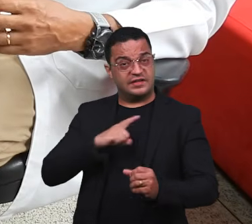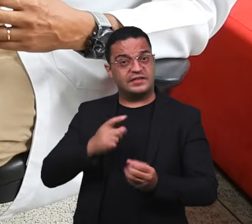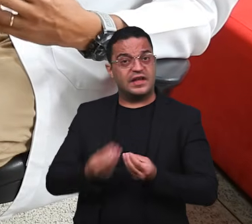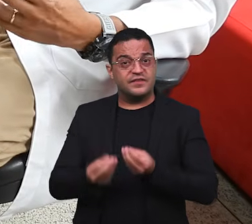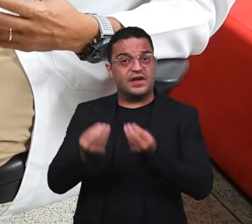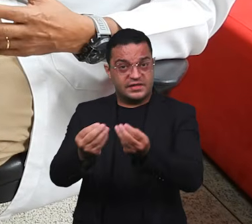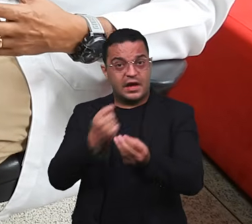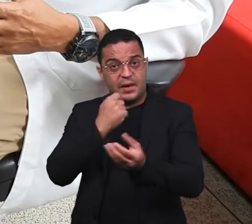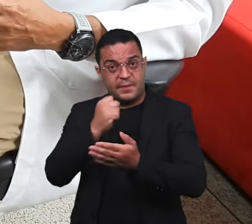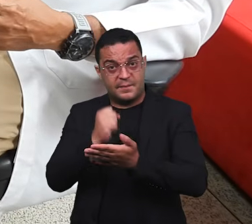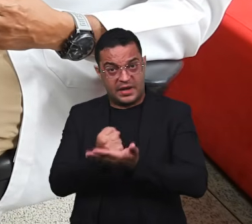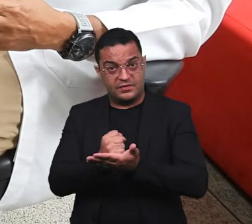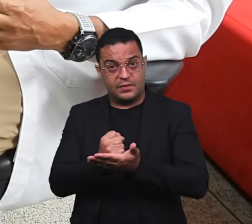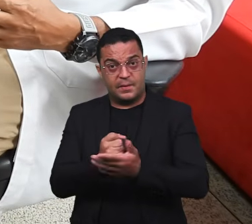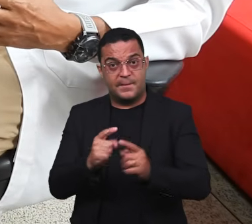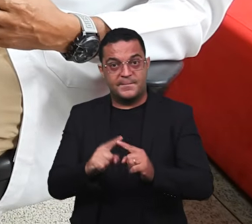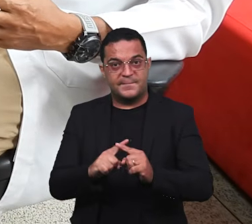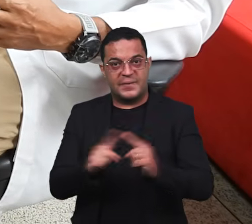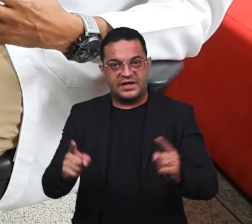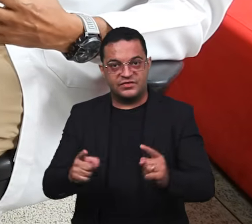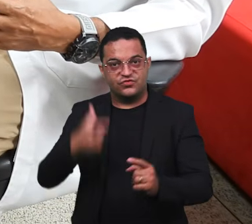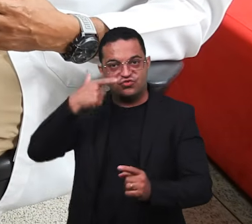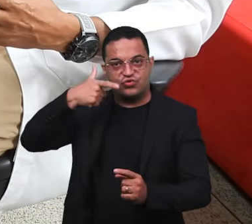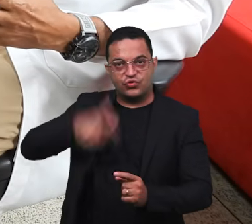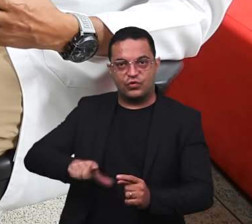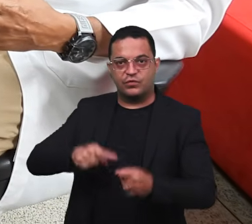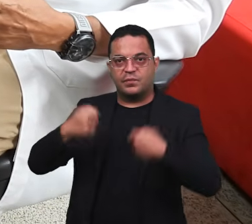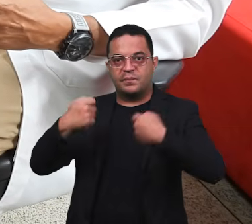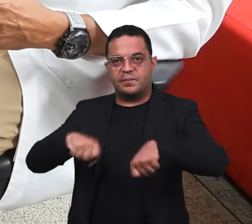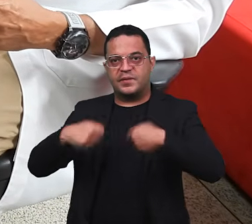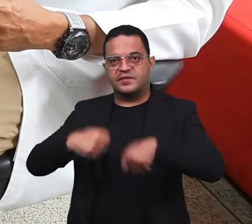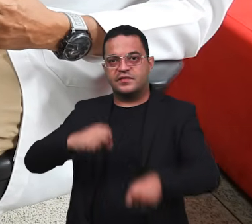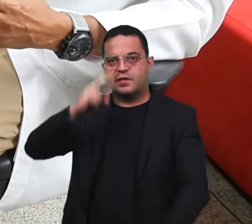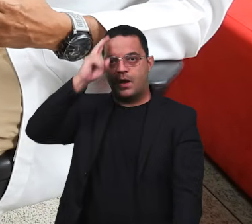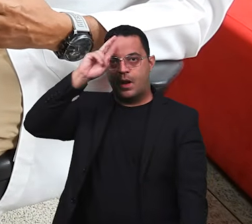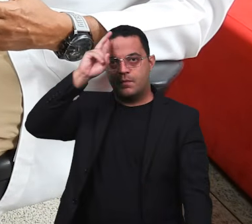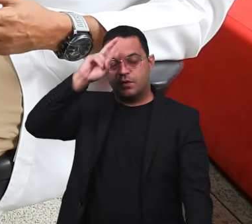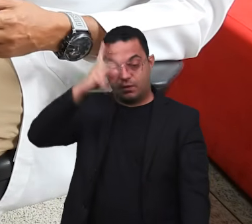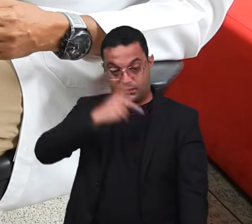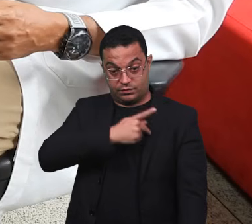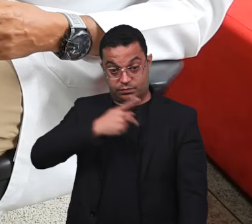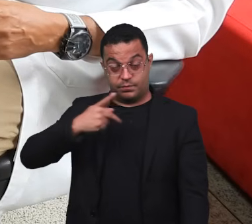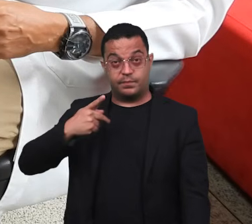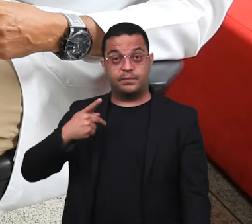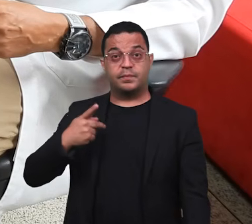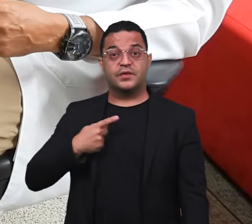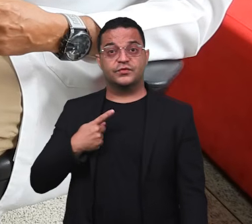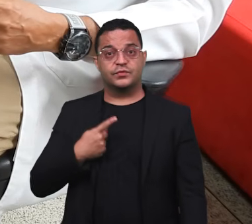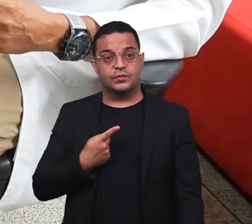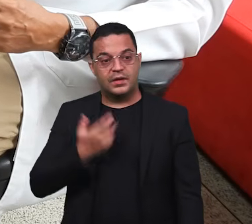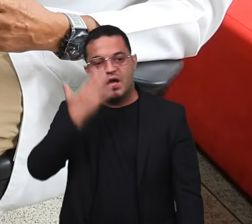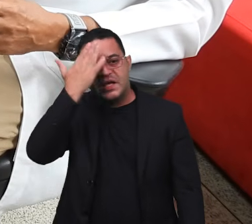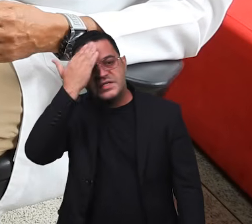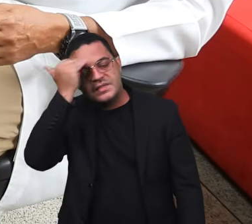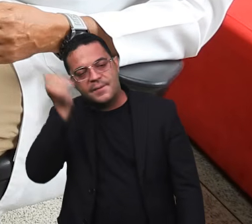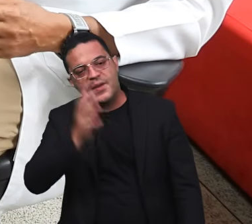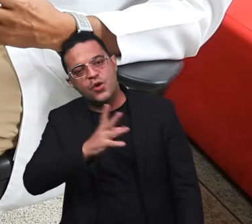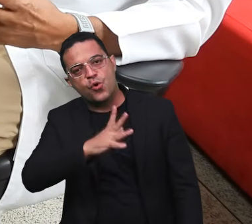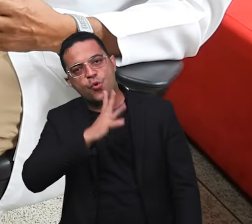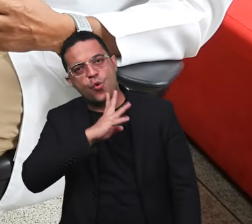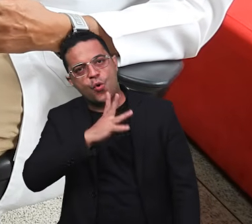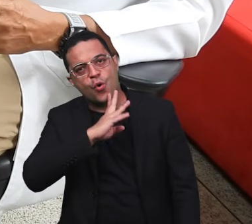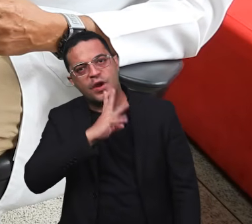nos reafirma novamente aquilo que já foi colocado em circulares para as igrejas. Os pastores deverão realmente fazer uma filtragem nas